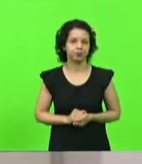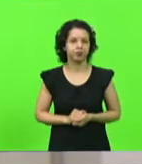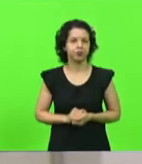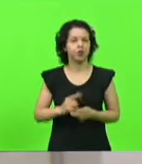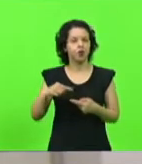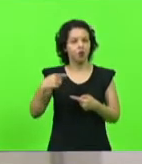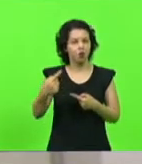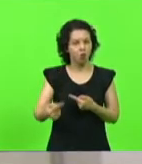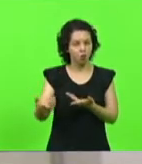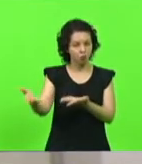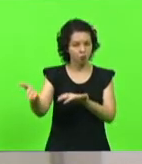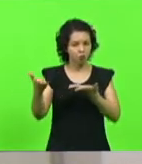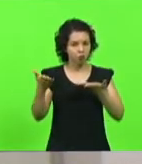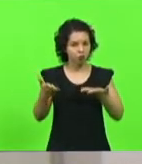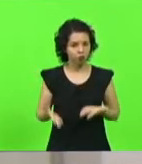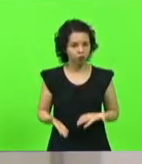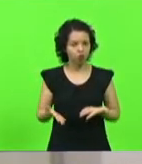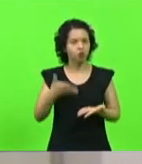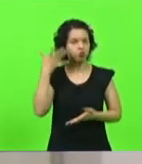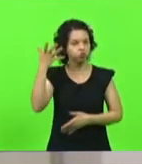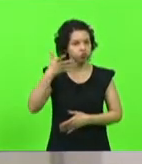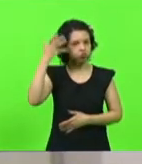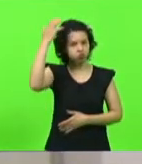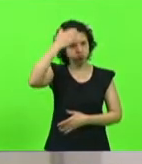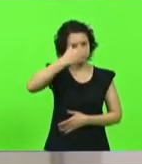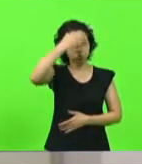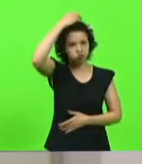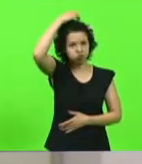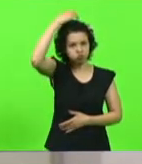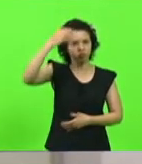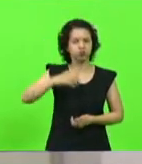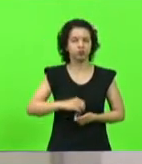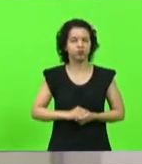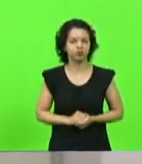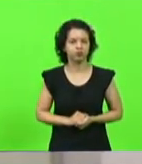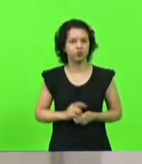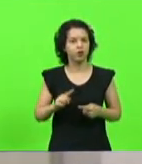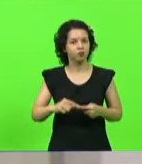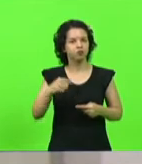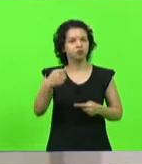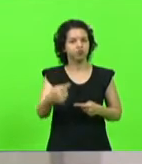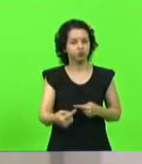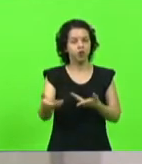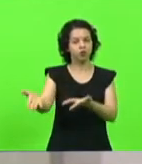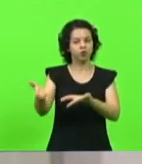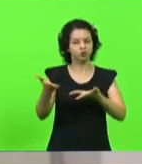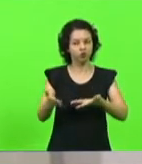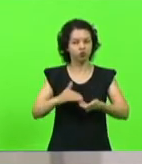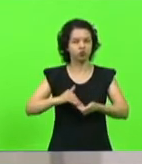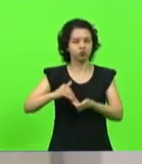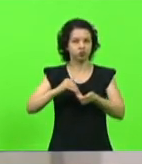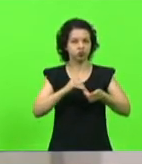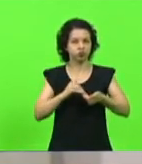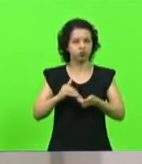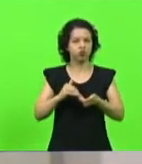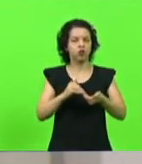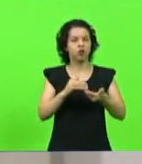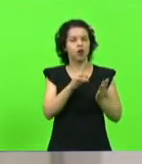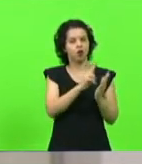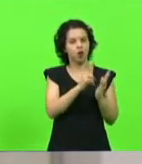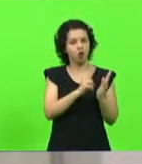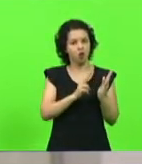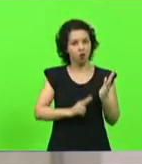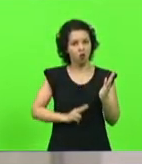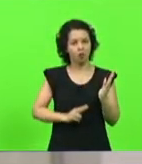uso da palavra o senhor deputado Coronel Mocelin. Na sequência, o senhor presidente convidou o mestre de cerimônias para proceder à nominata